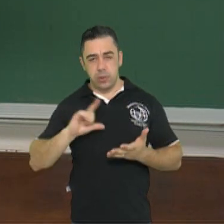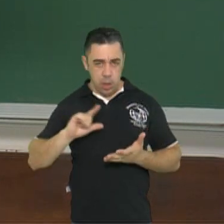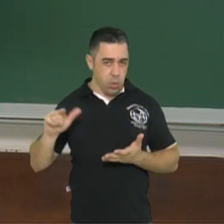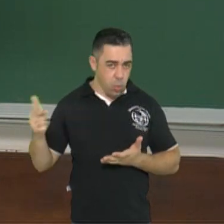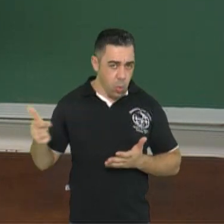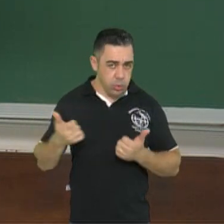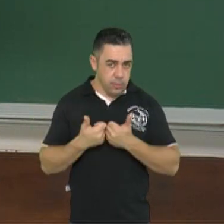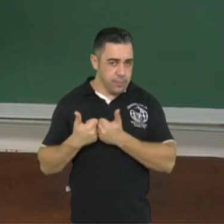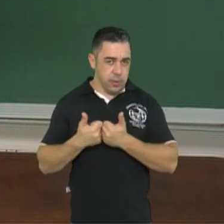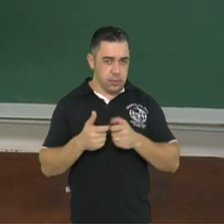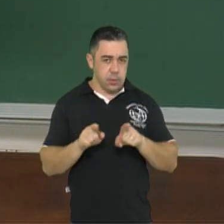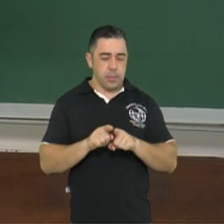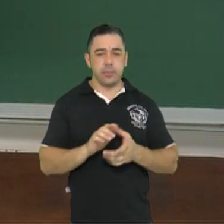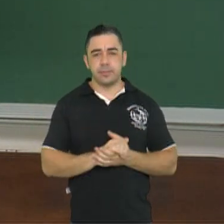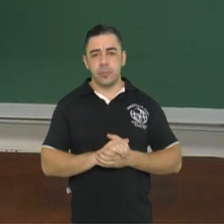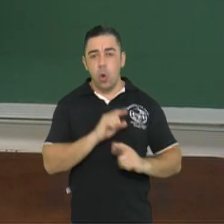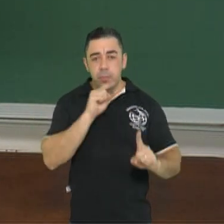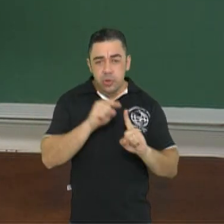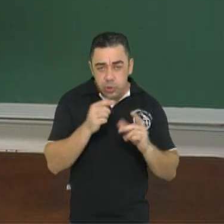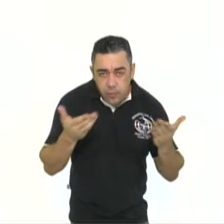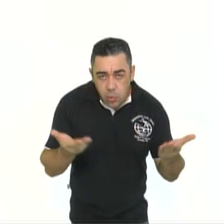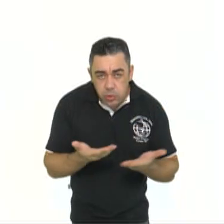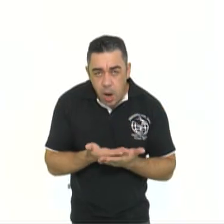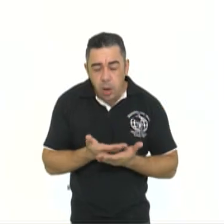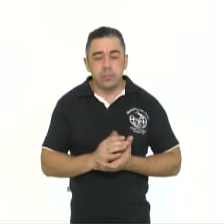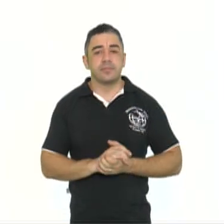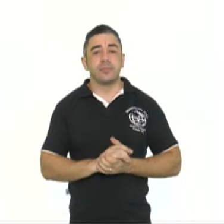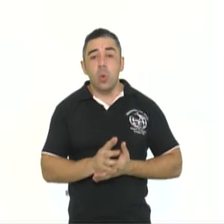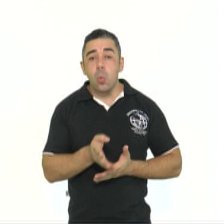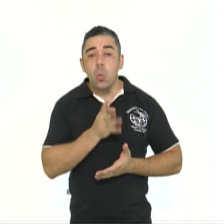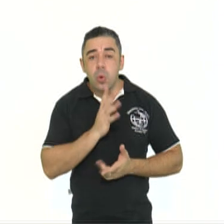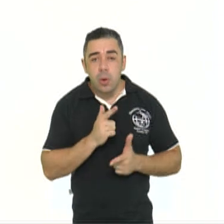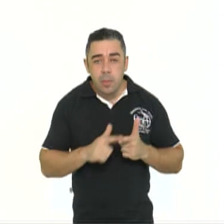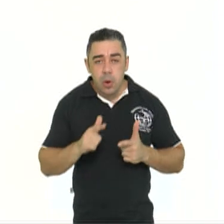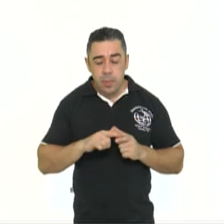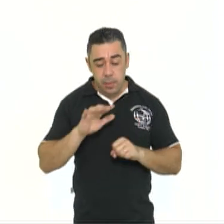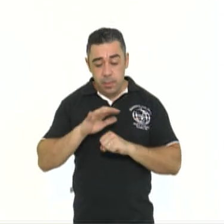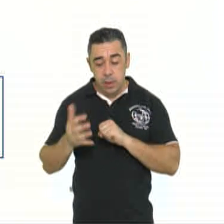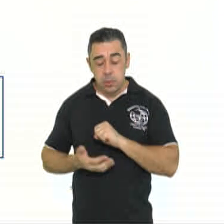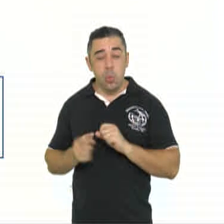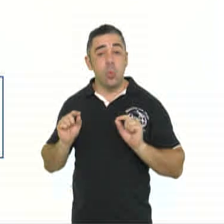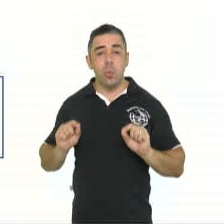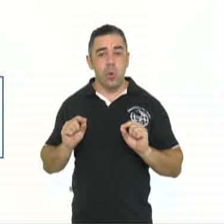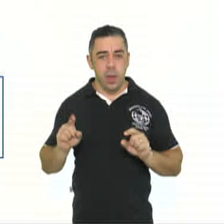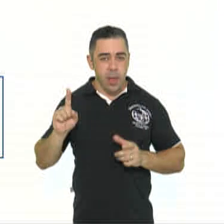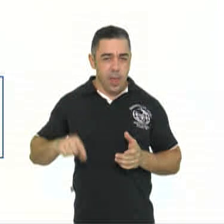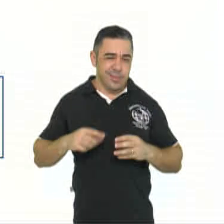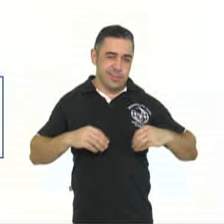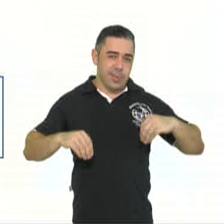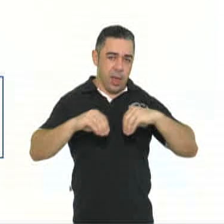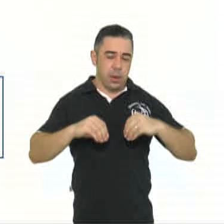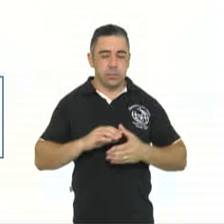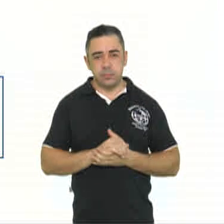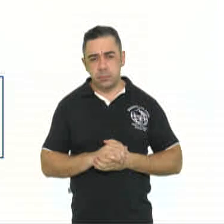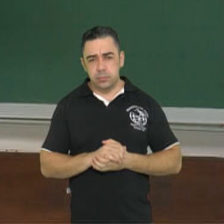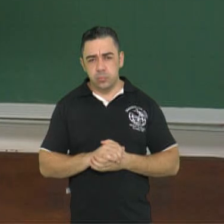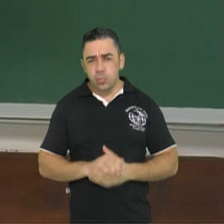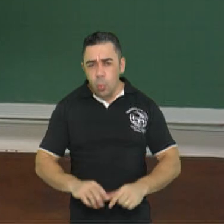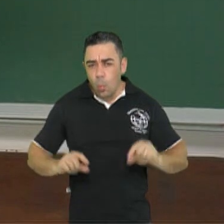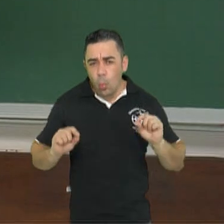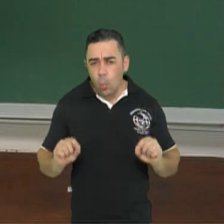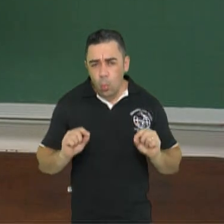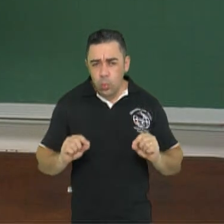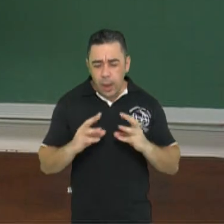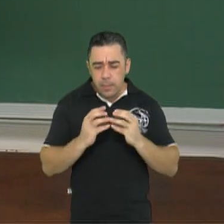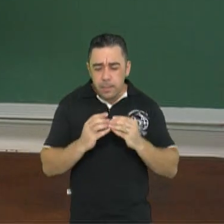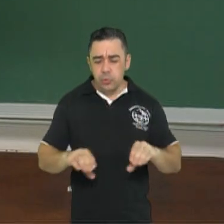físicos também. Objetivos da aula de hoje. Conhecer os impactos ambientais relacionados ao solo. O que é